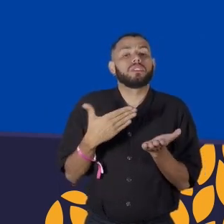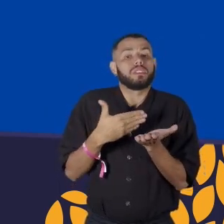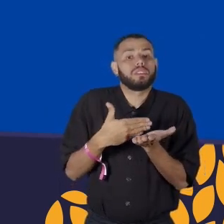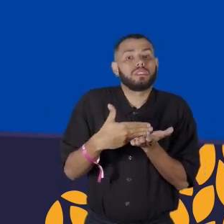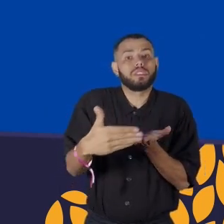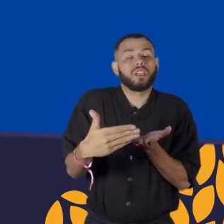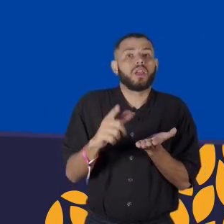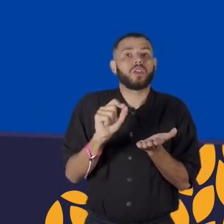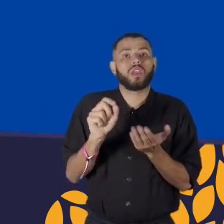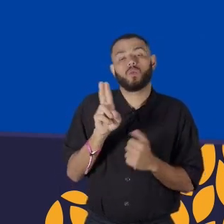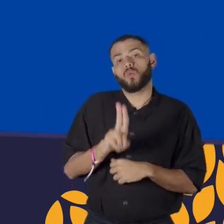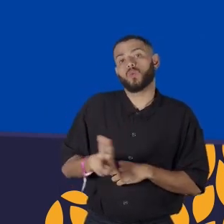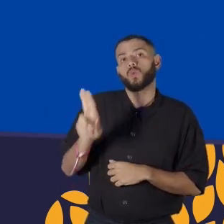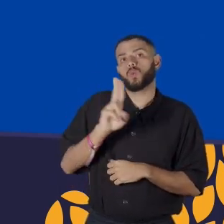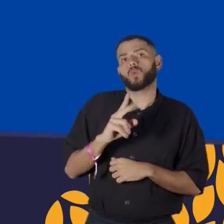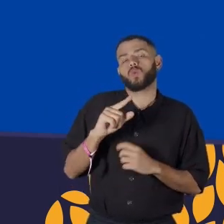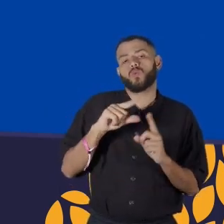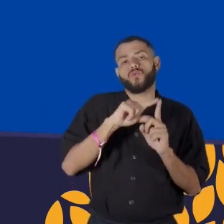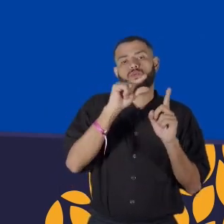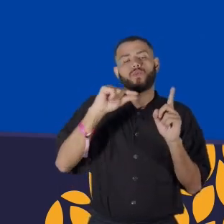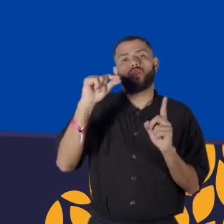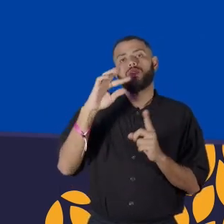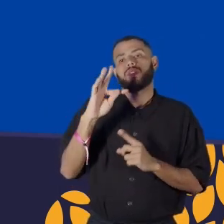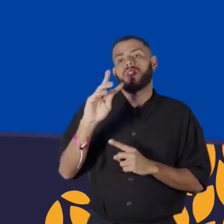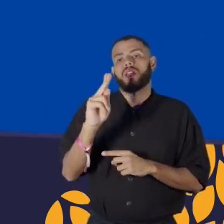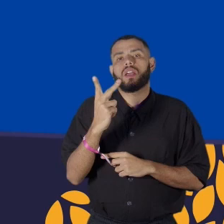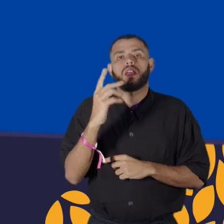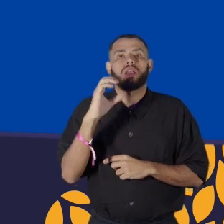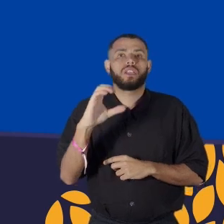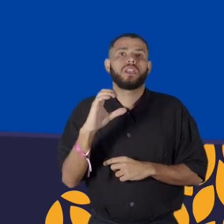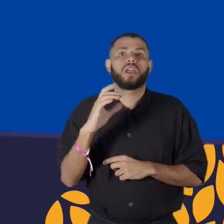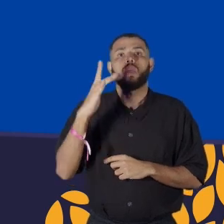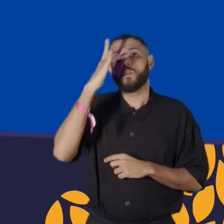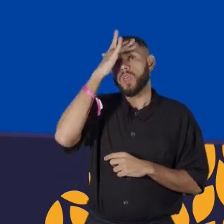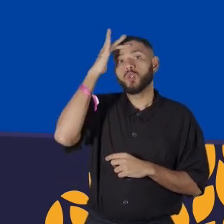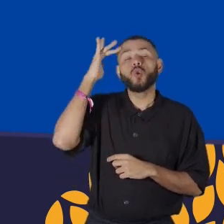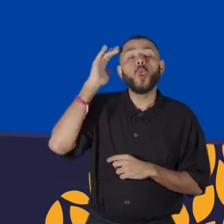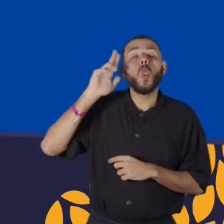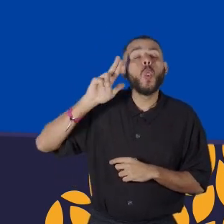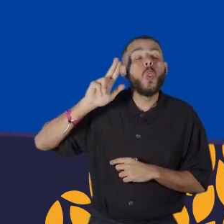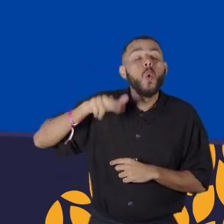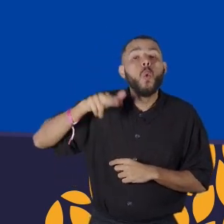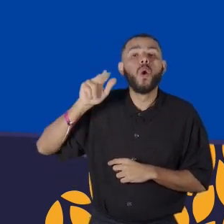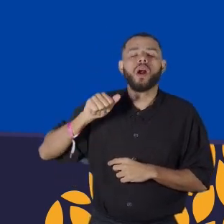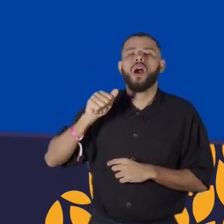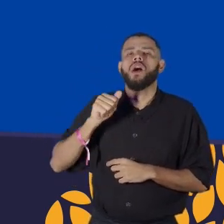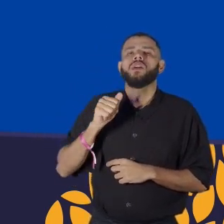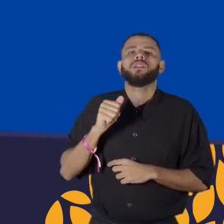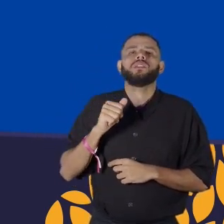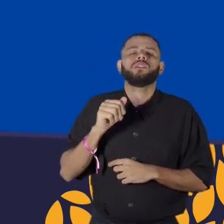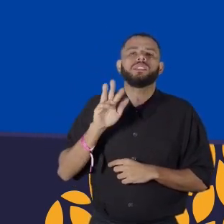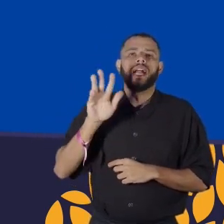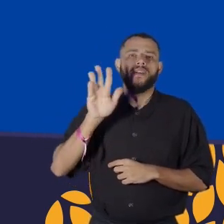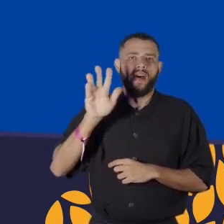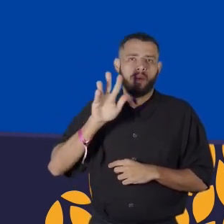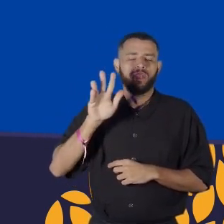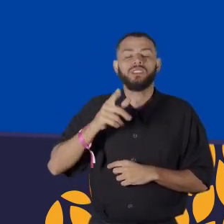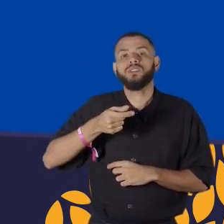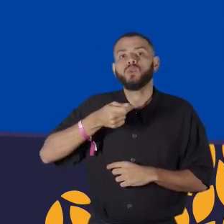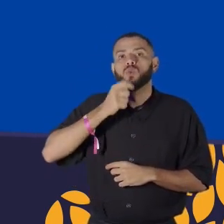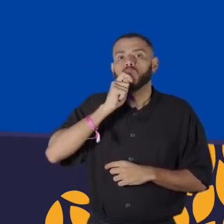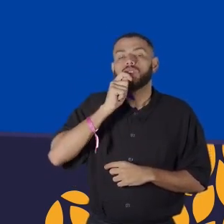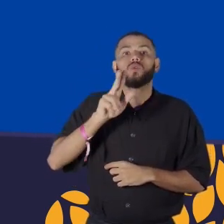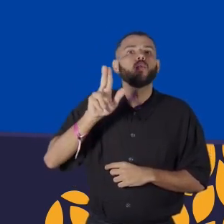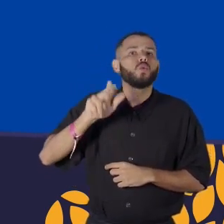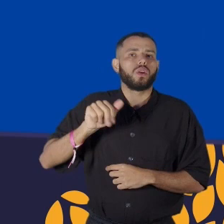o uso da flor de THC em pacientes virgens de cannabis, que nunca utilizaram da cannabis. Vou mostrar como o